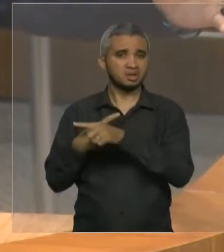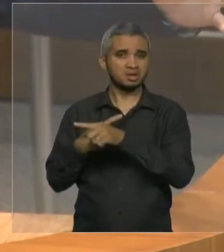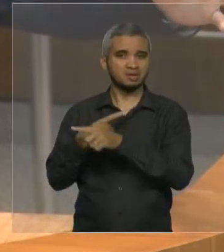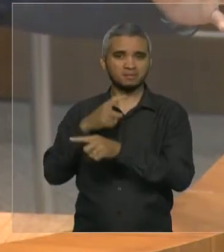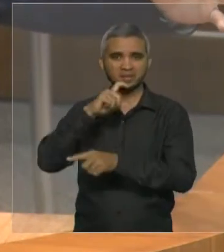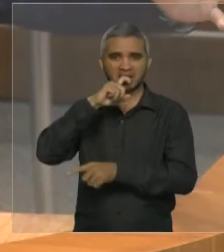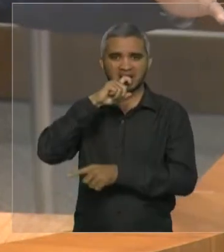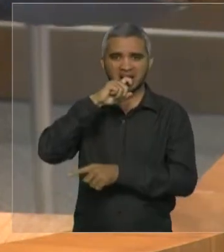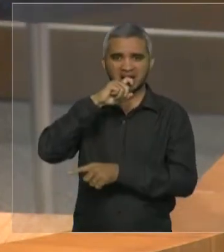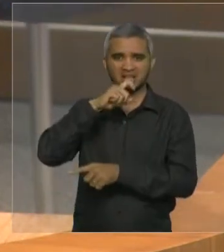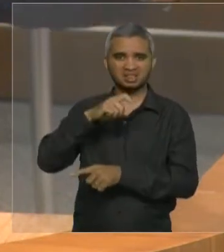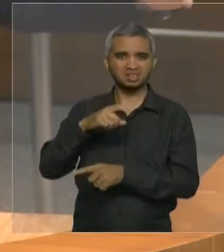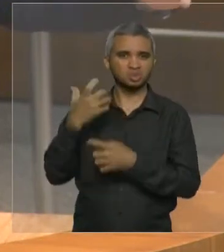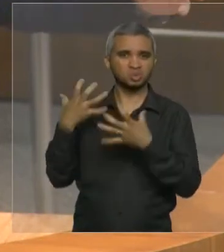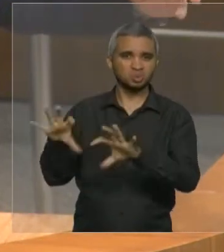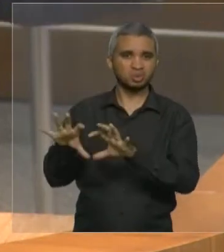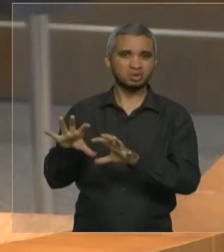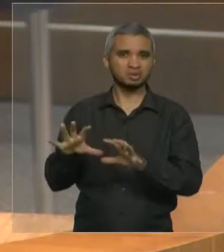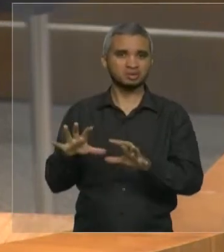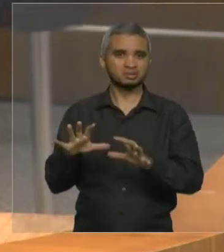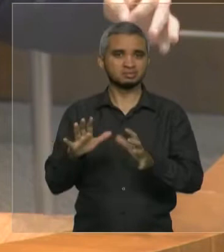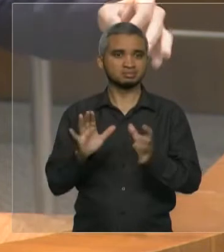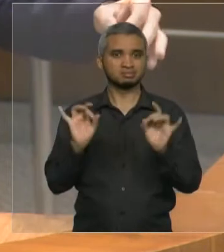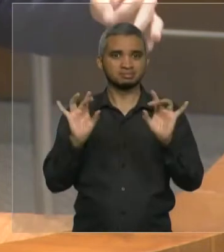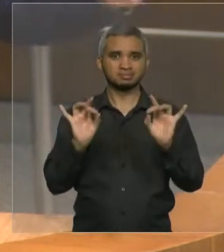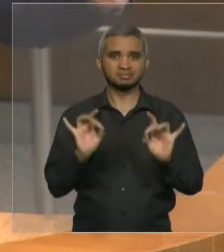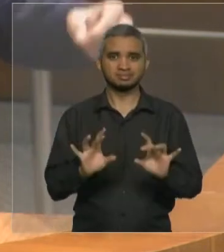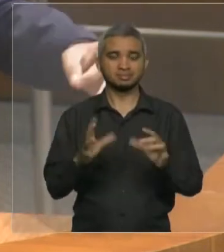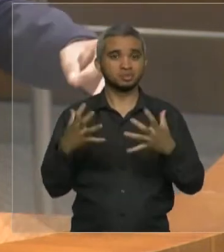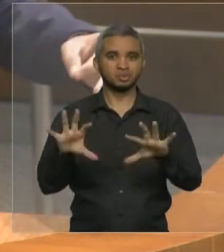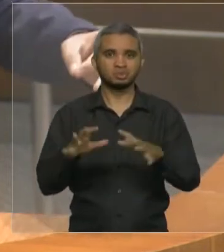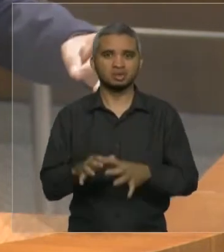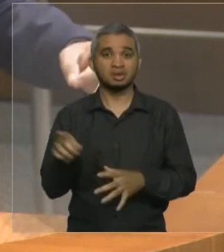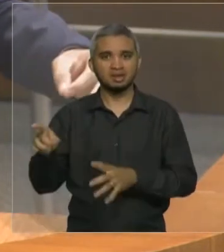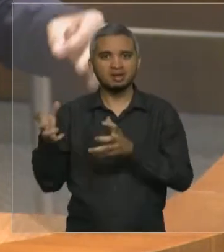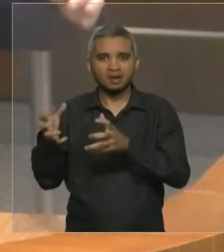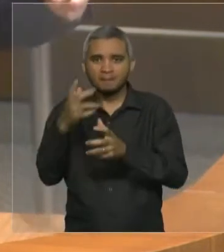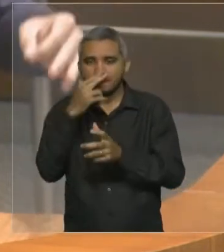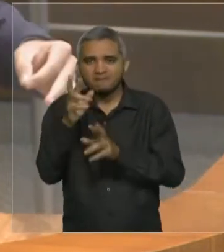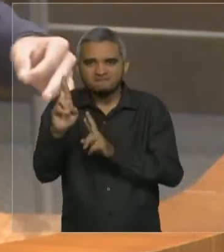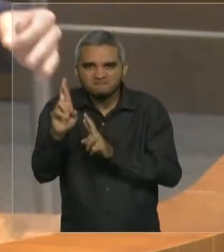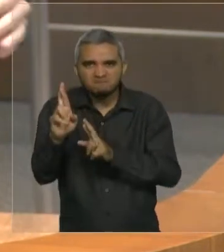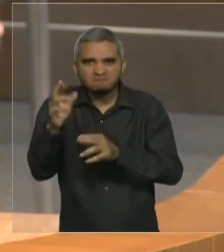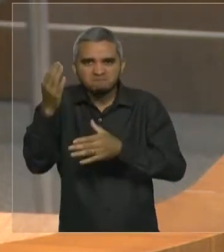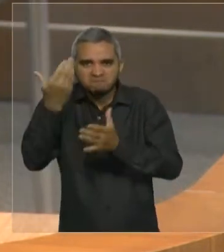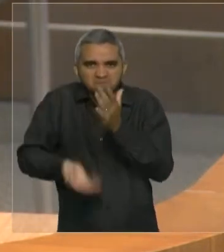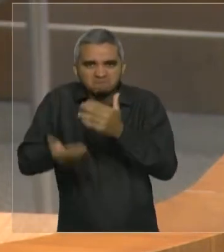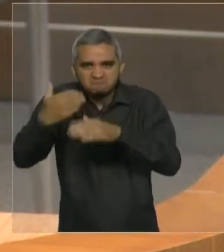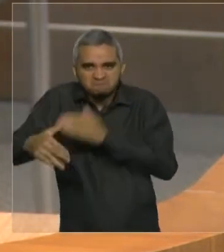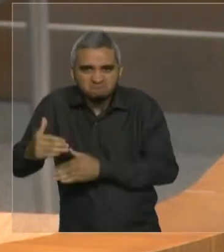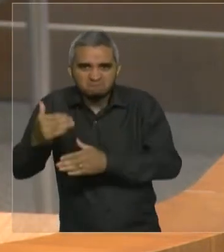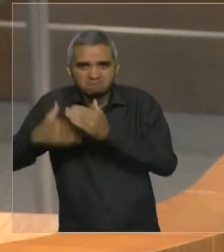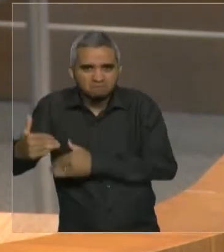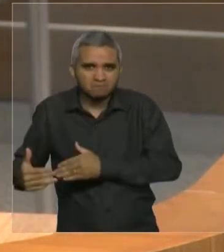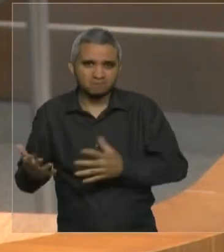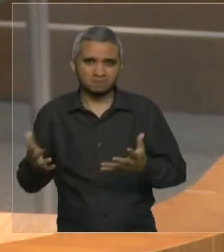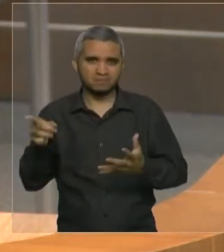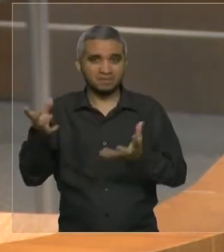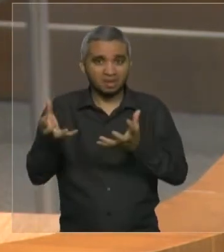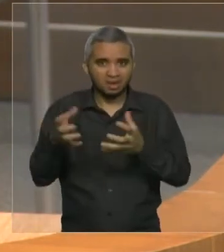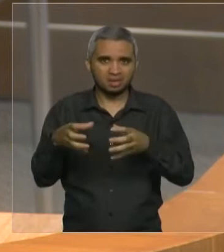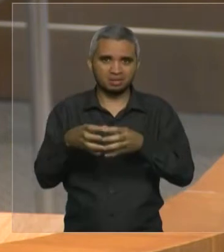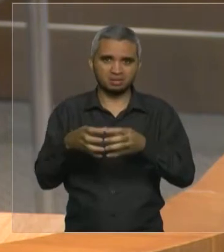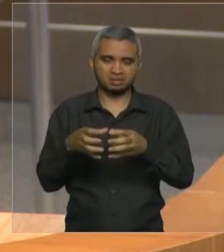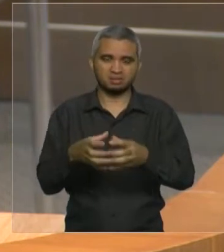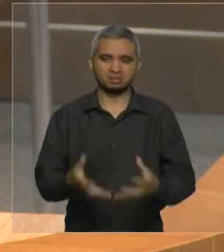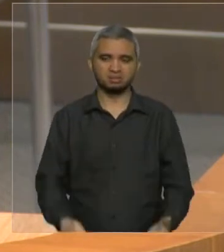acontecendo. É a turma do quanto pior, melhor. Do quanto pior, melhor. Mas esse tipo de política, ele tem que